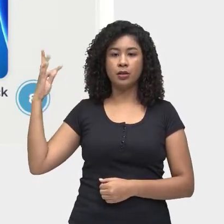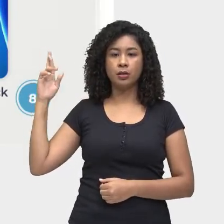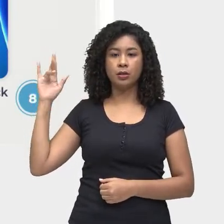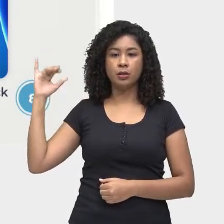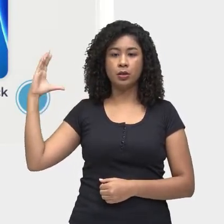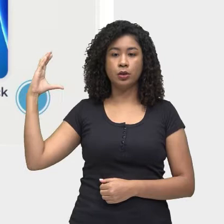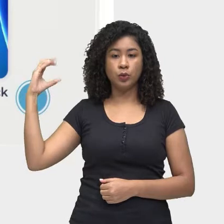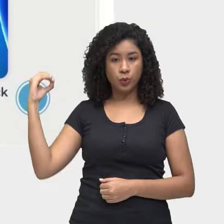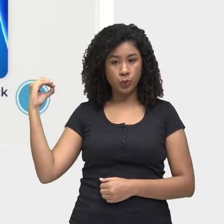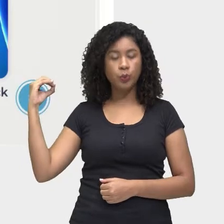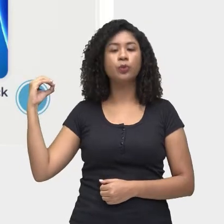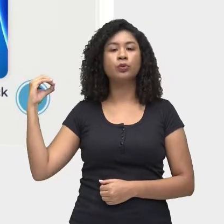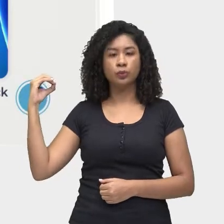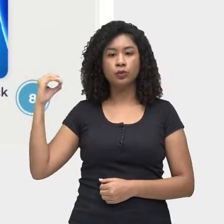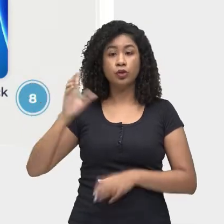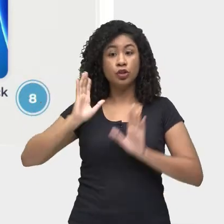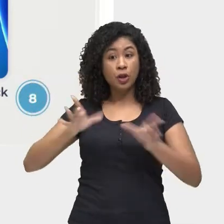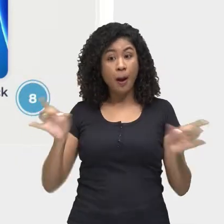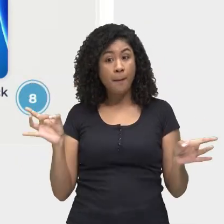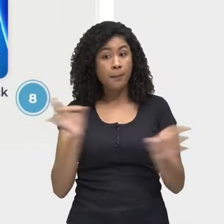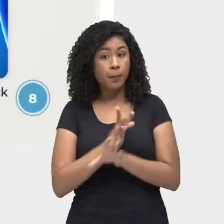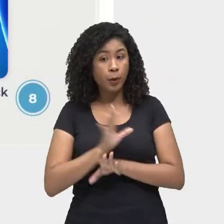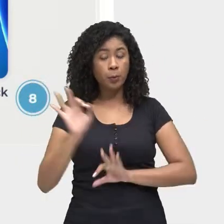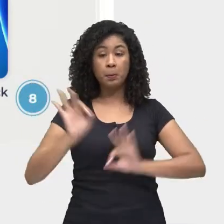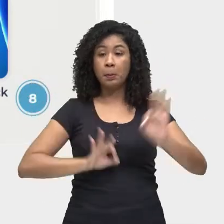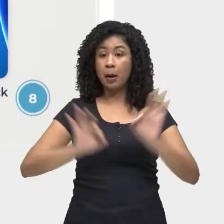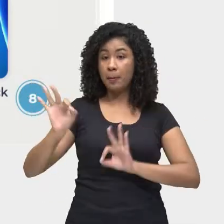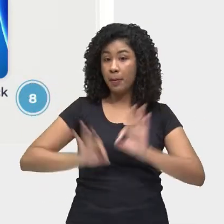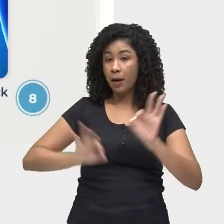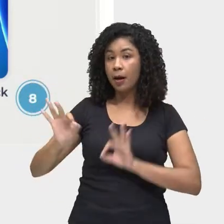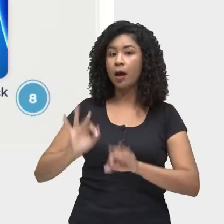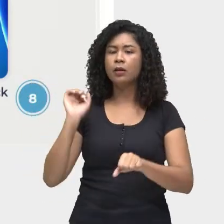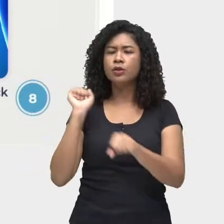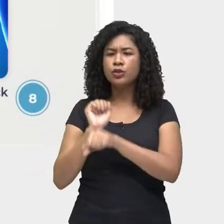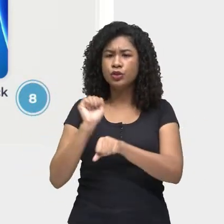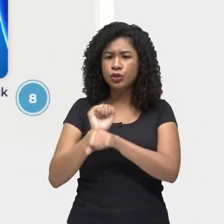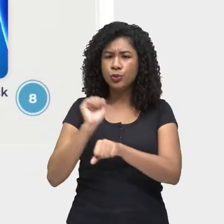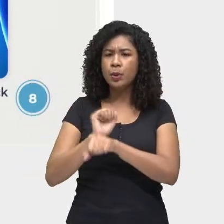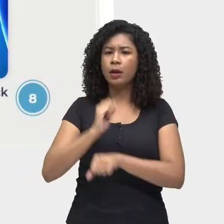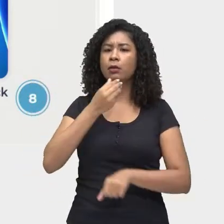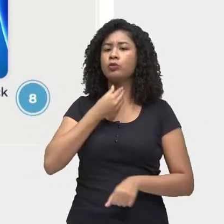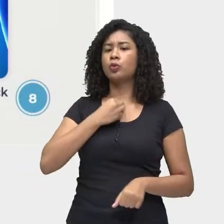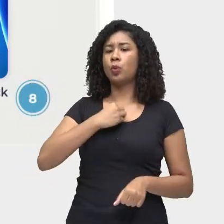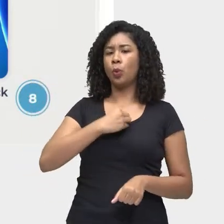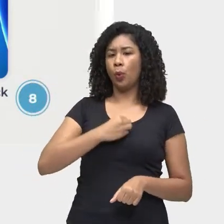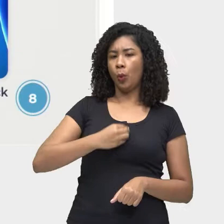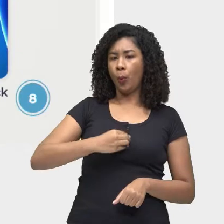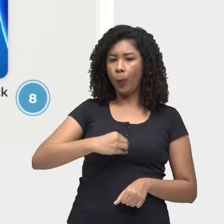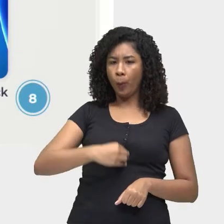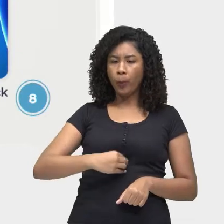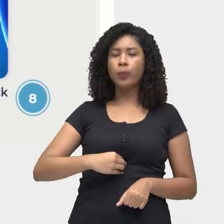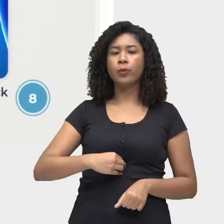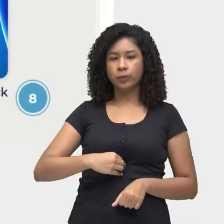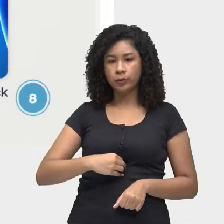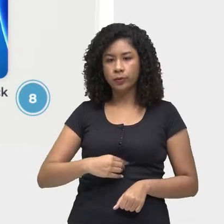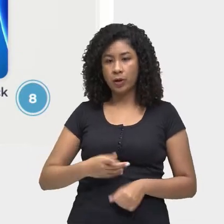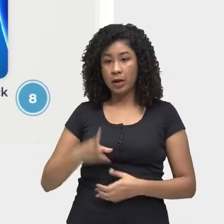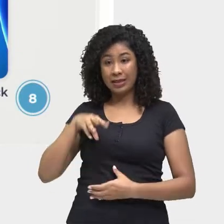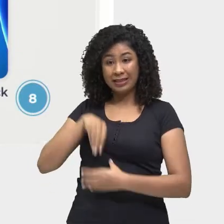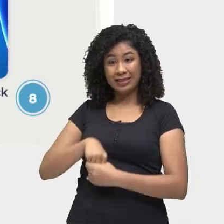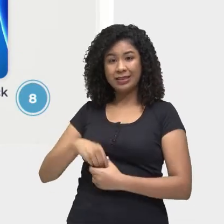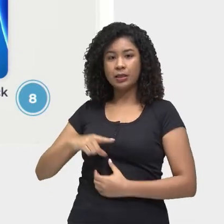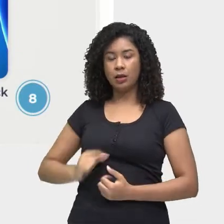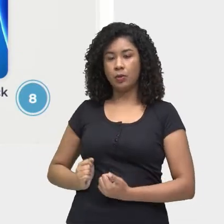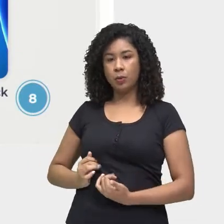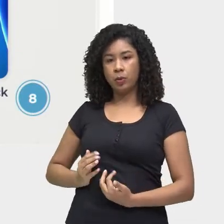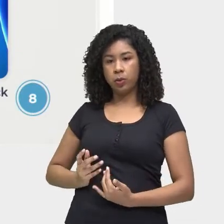preparado, esperando o alimento descer do esôfago, certo? E nesse suco gástrico eu tenho ácido